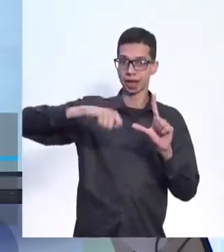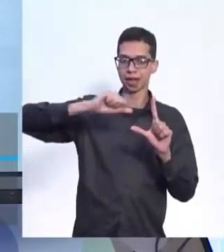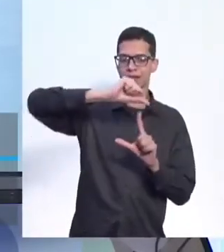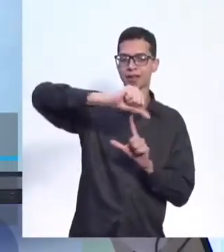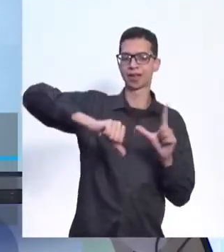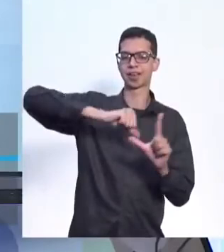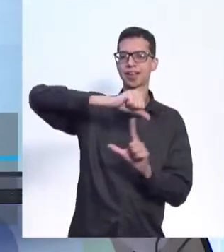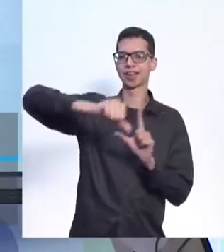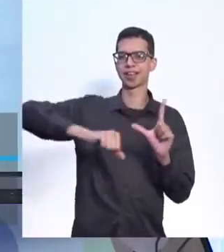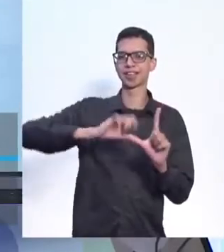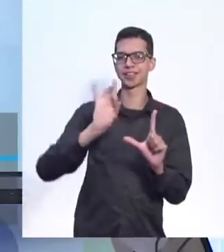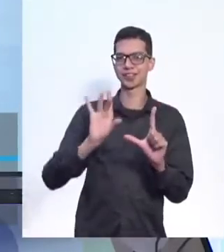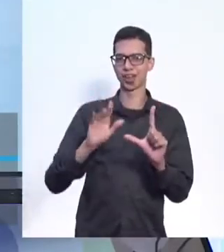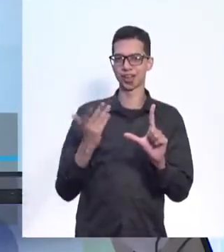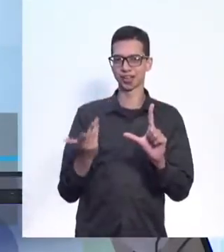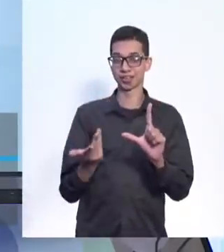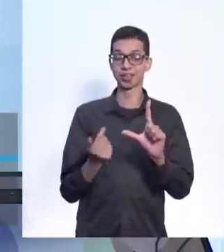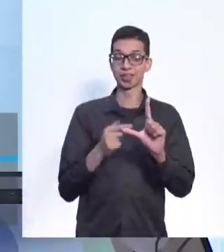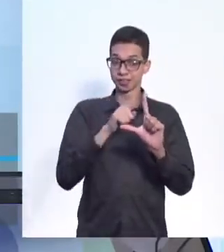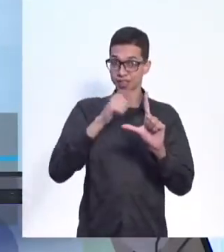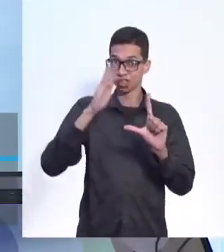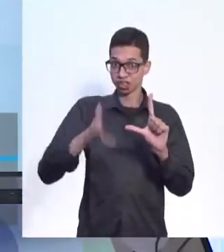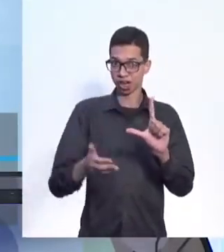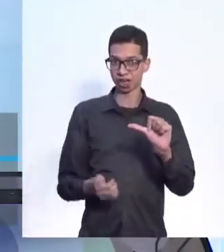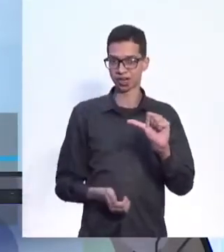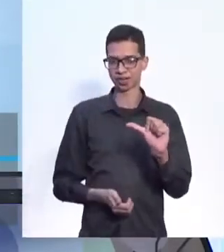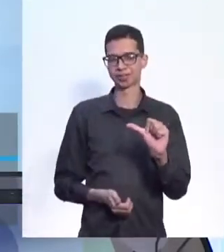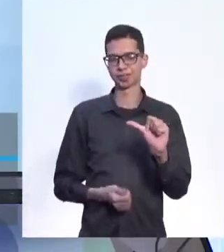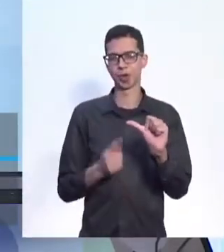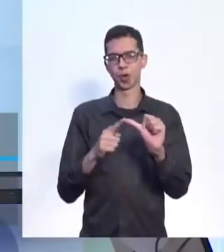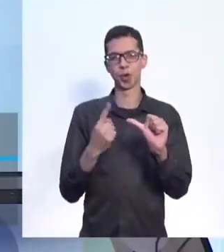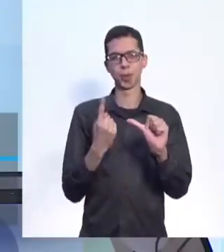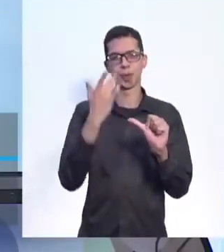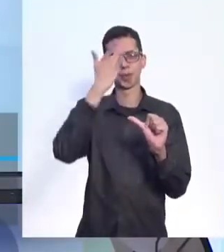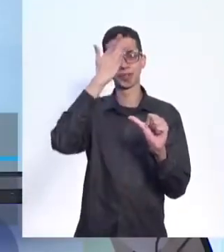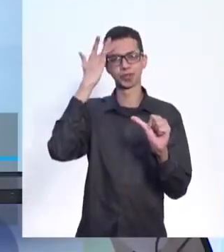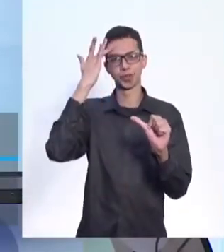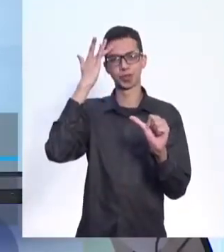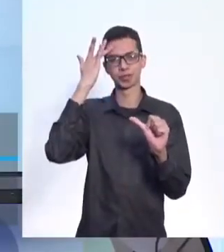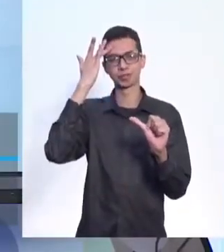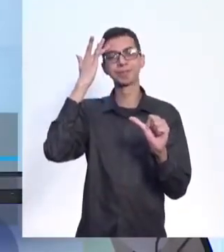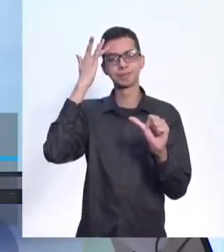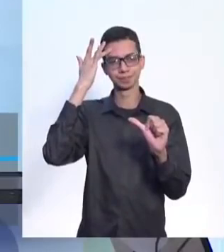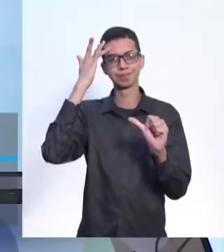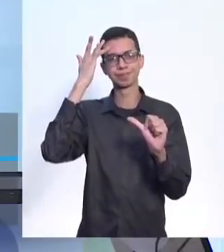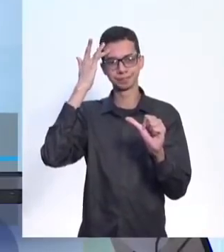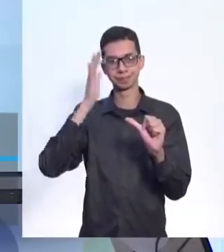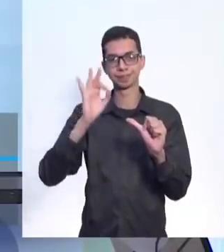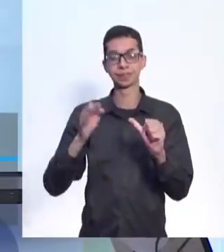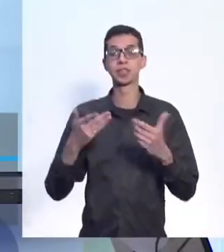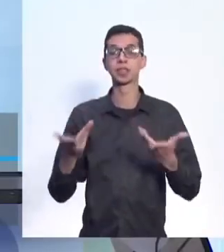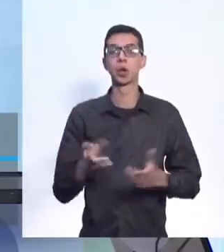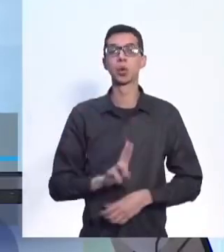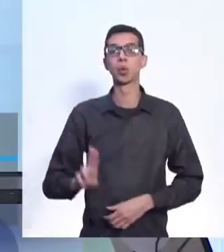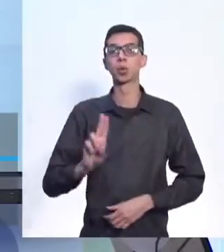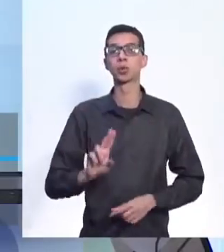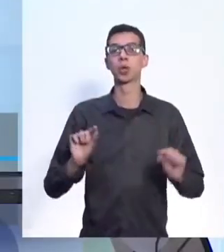uma, vai sobrar só uma? Na última, isso mesmo. Aí, a gente usa o